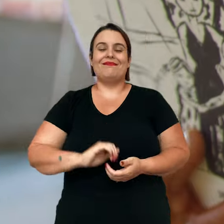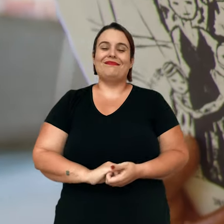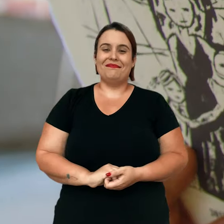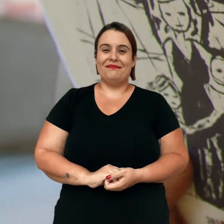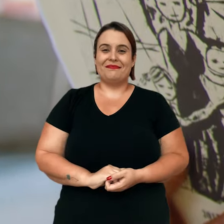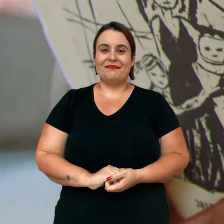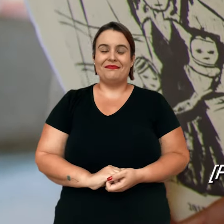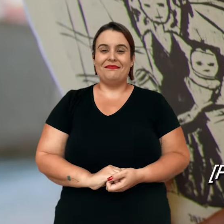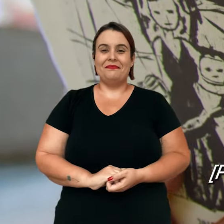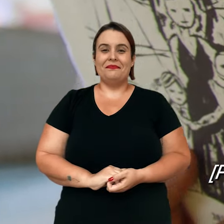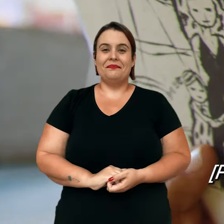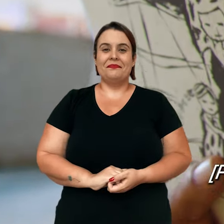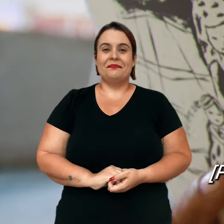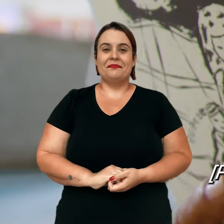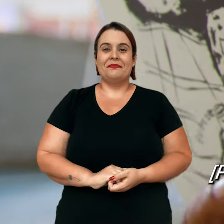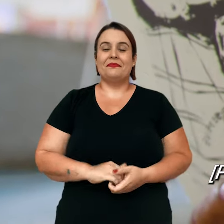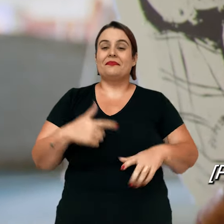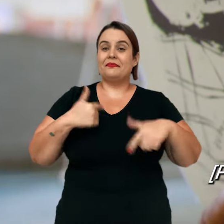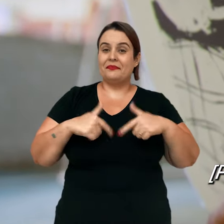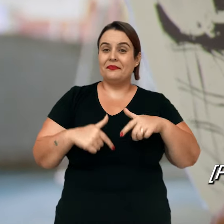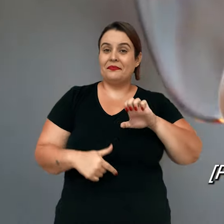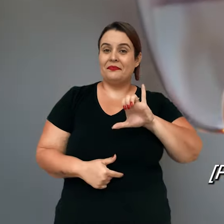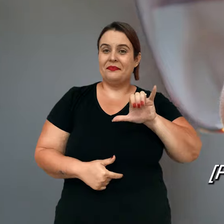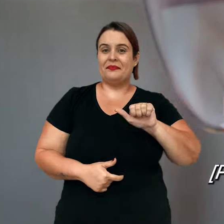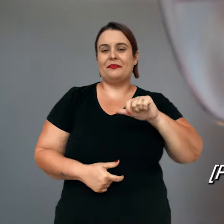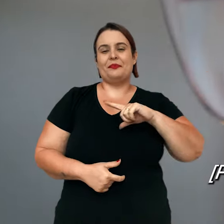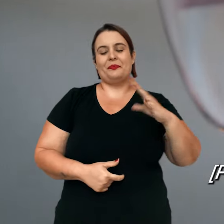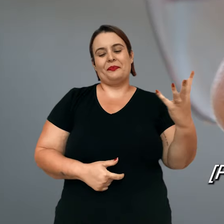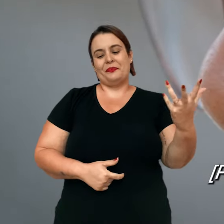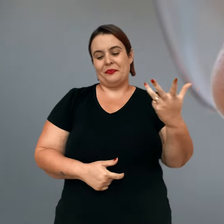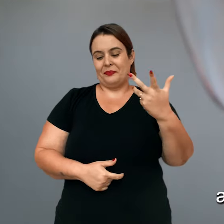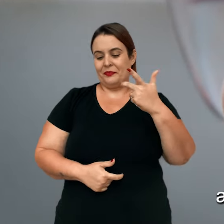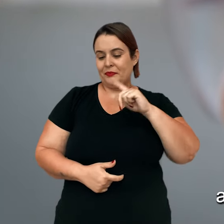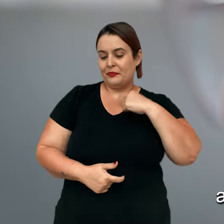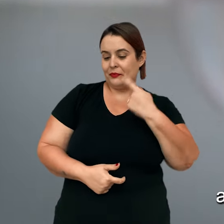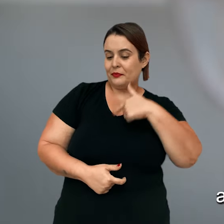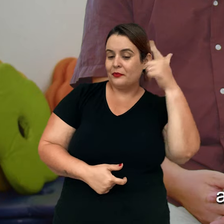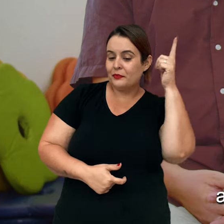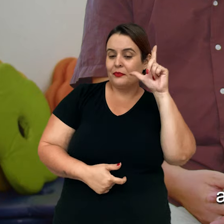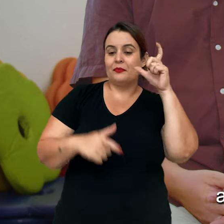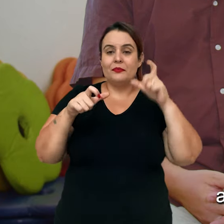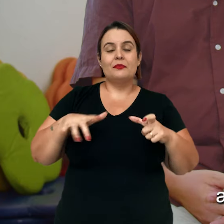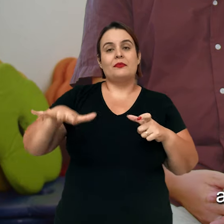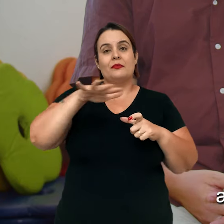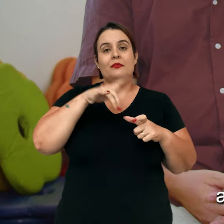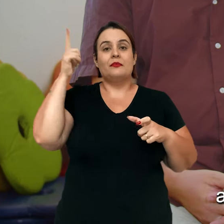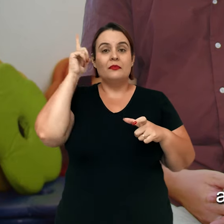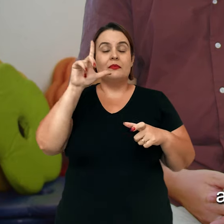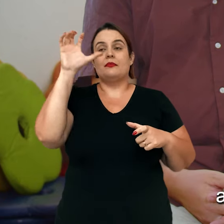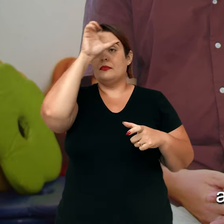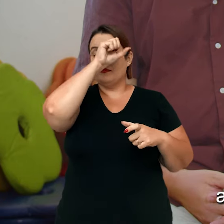saber. Segura o livro. Trabalhar com a EJA, a gente tem essa preciosidade, né? A gente consegue, no